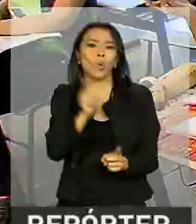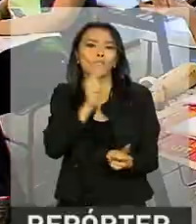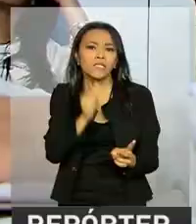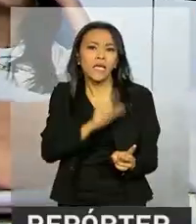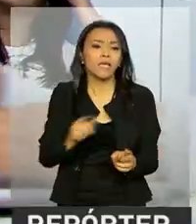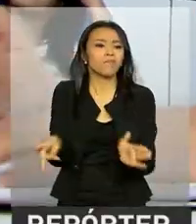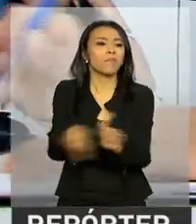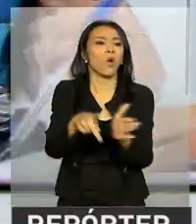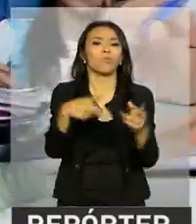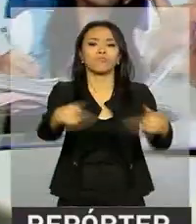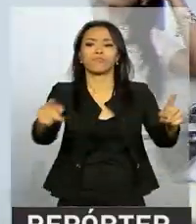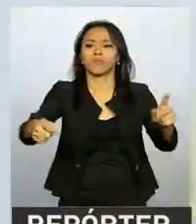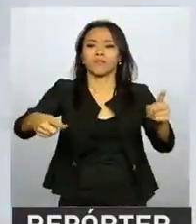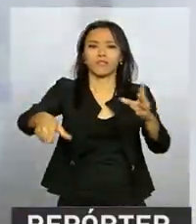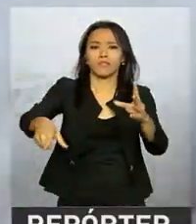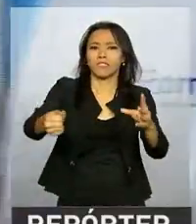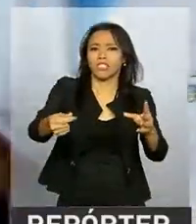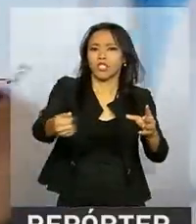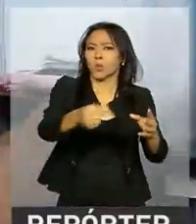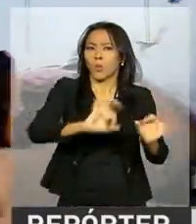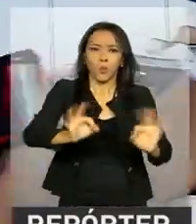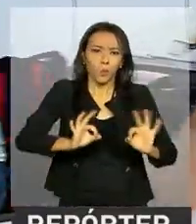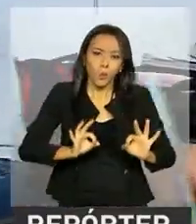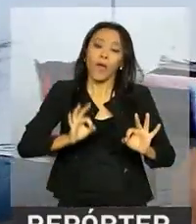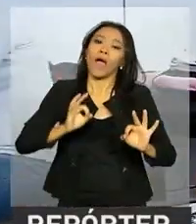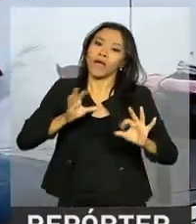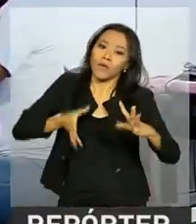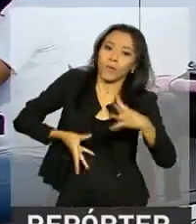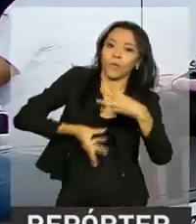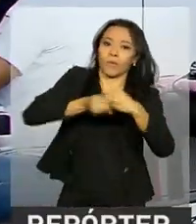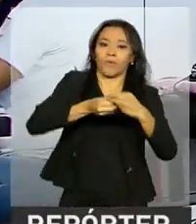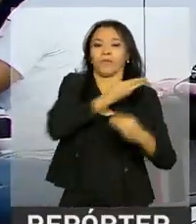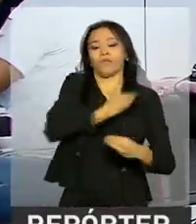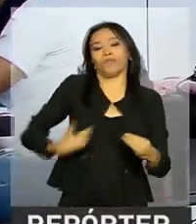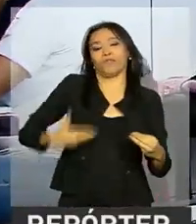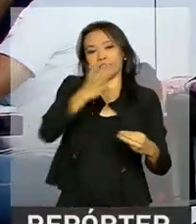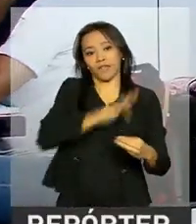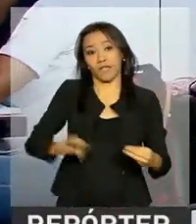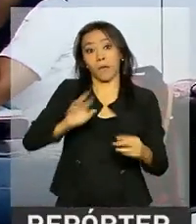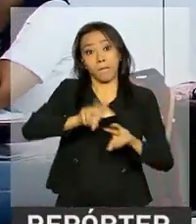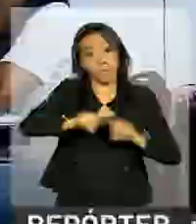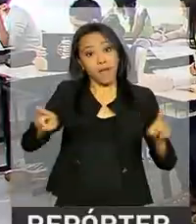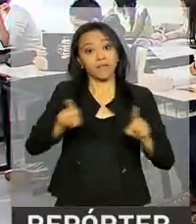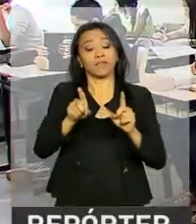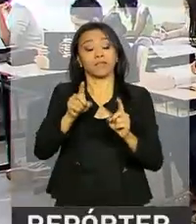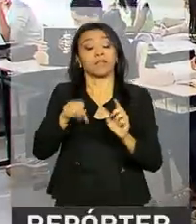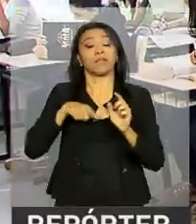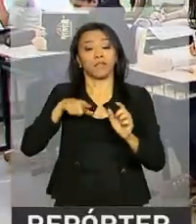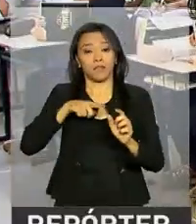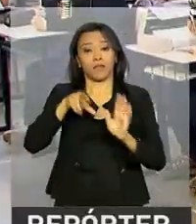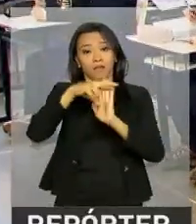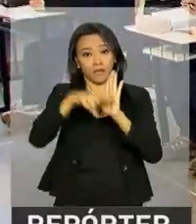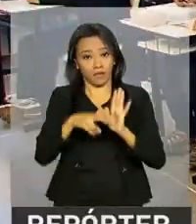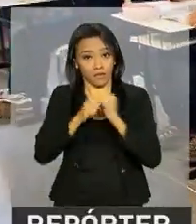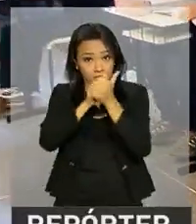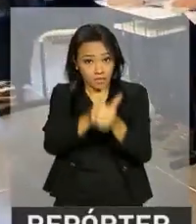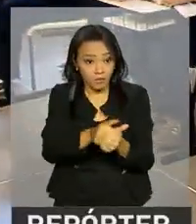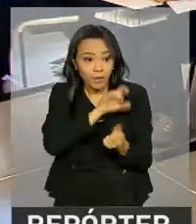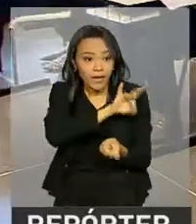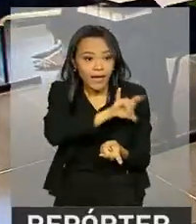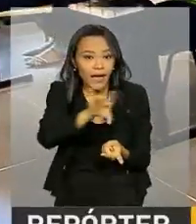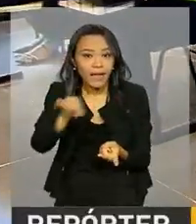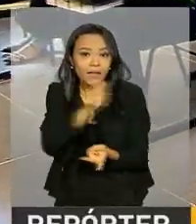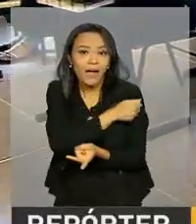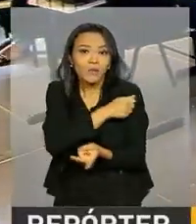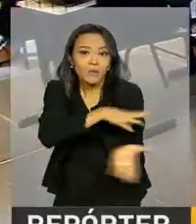arrecadação o valor mínimo nacional estabelecido pela união por aluno a cada ano em 2016 esse valor